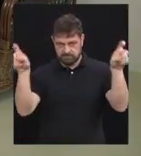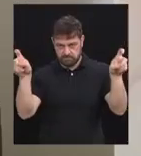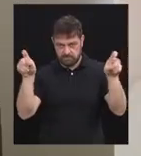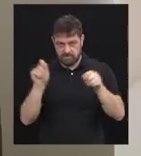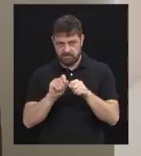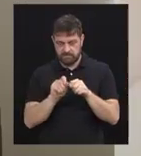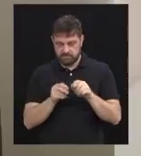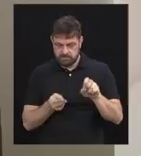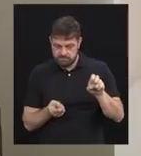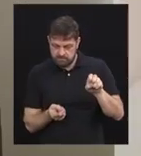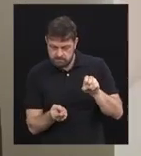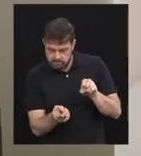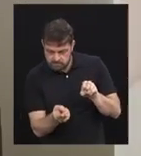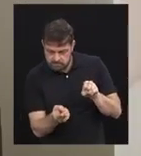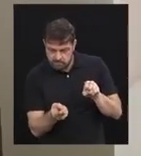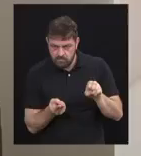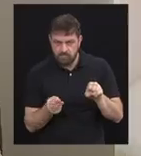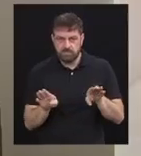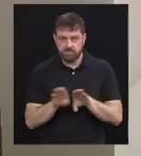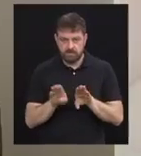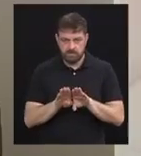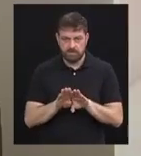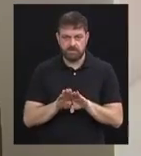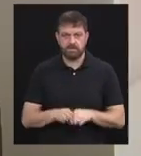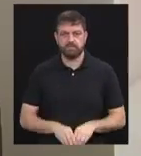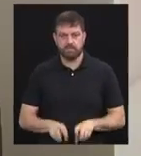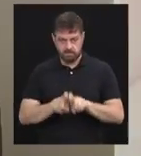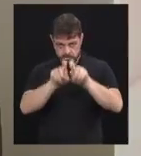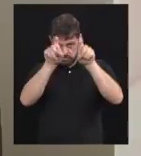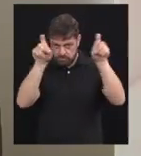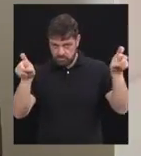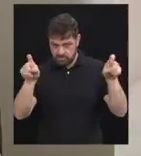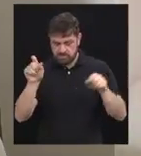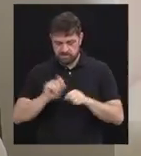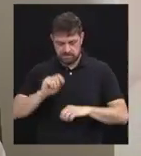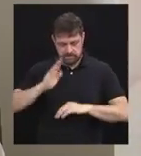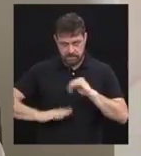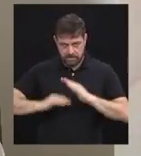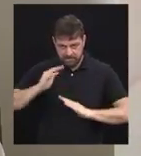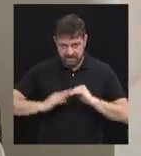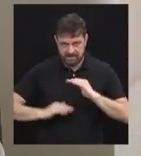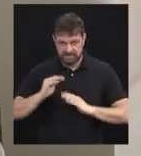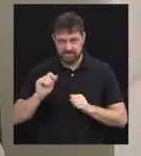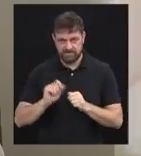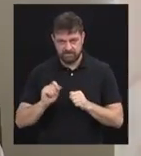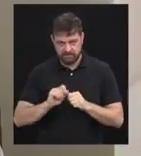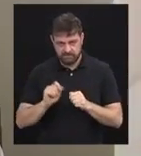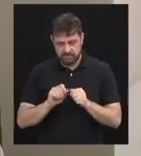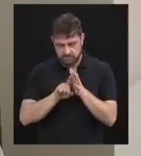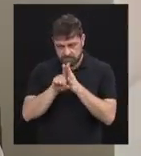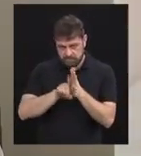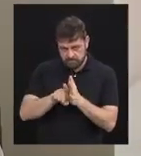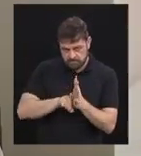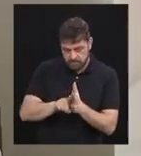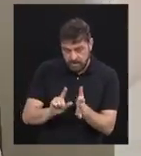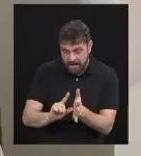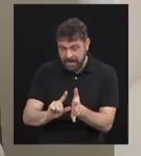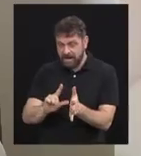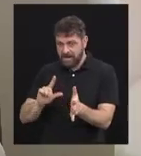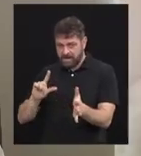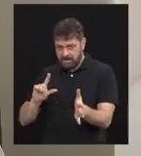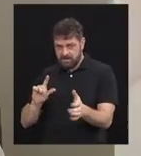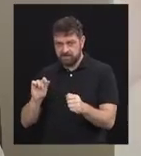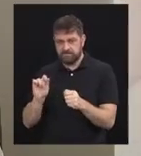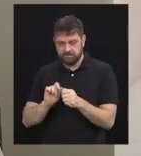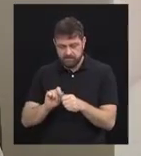da intervenção do Estado, dos ginecologistas de uma maneira geral, se tem feito diagnóstico precoce